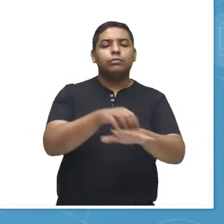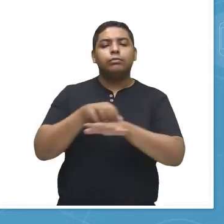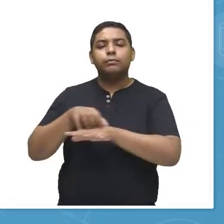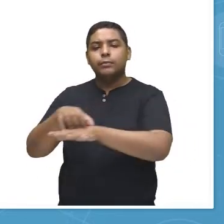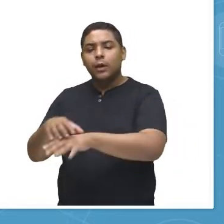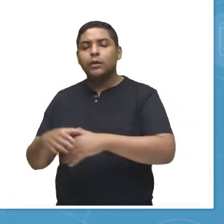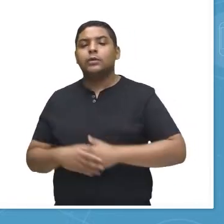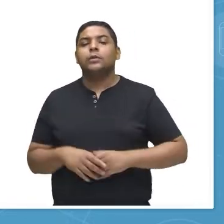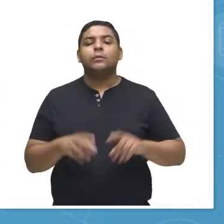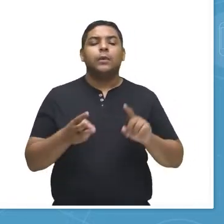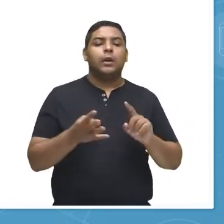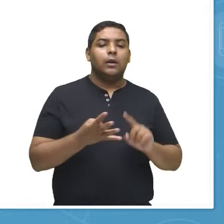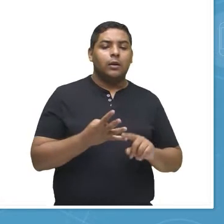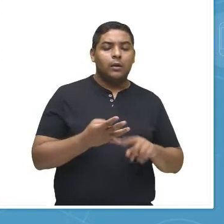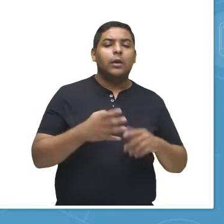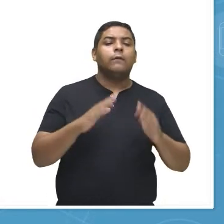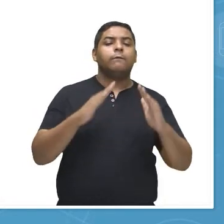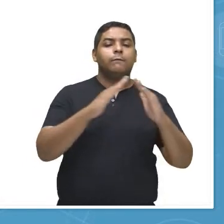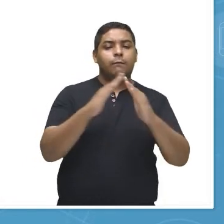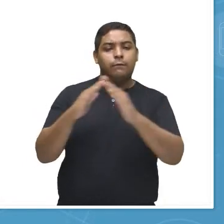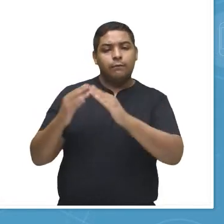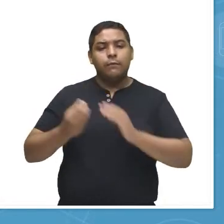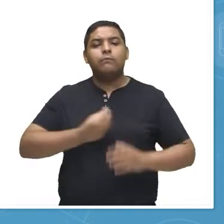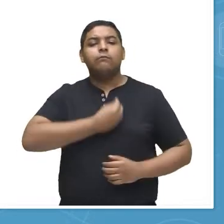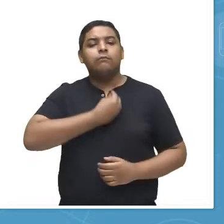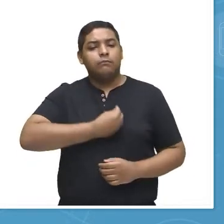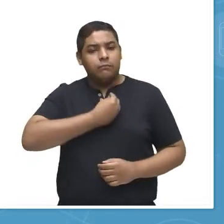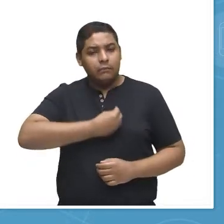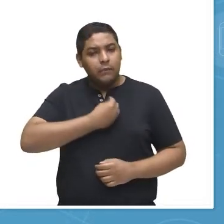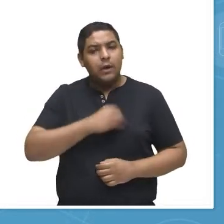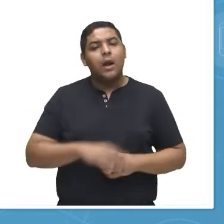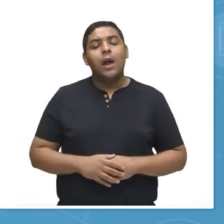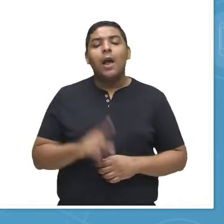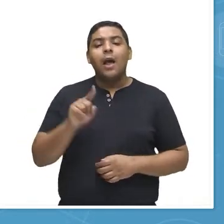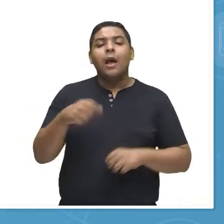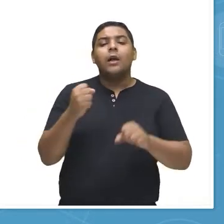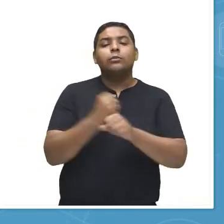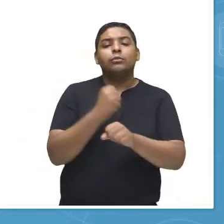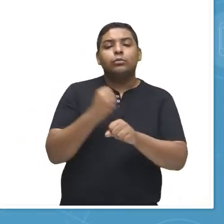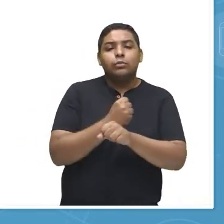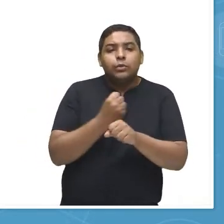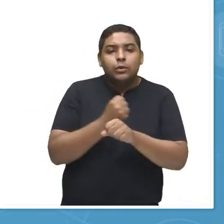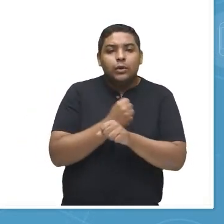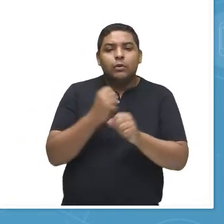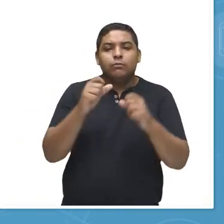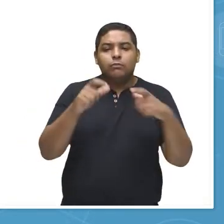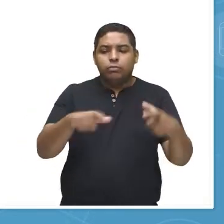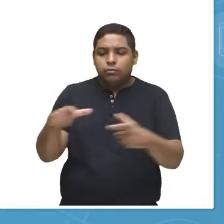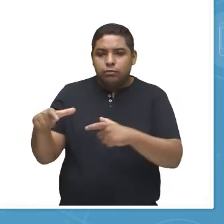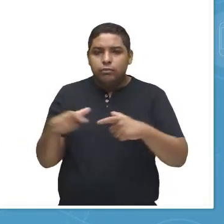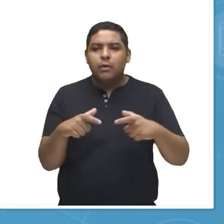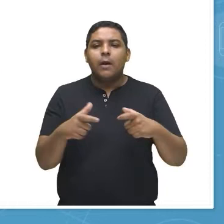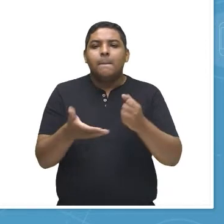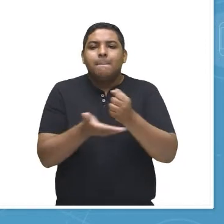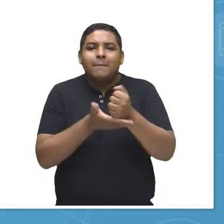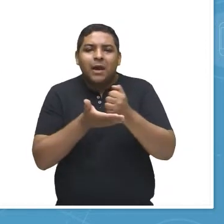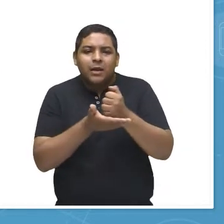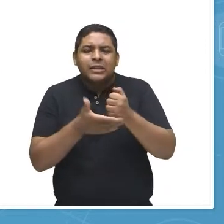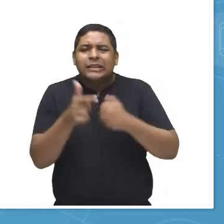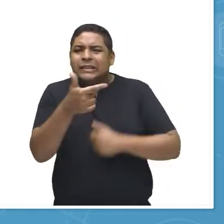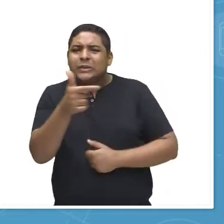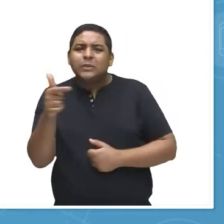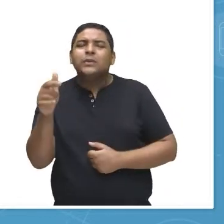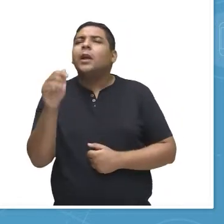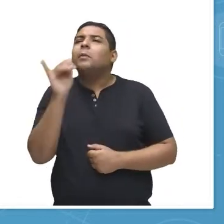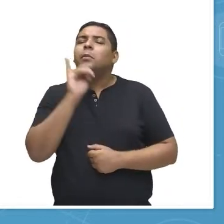moradia. Quer dizer, tudo isso é infraestrutura básica. Se você não tem acesso a um transporte de qualidade,